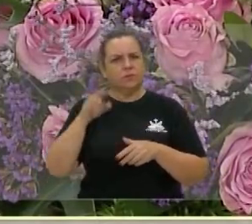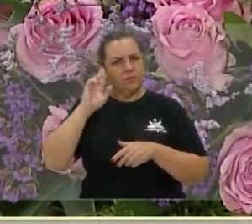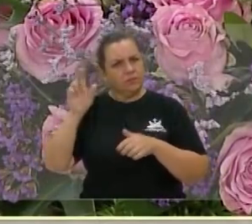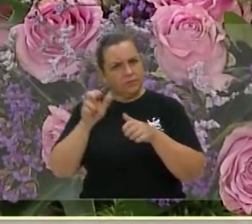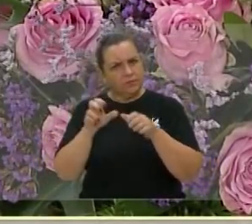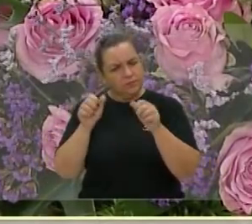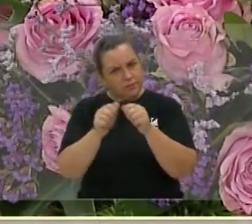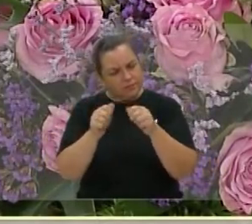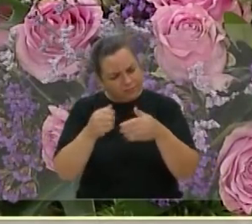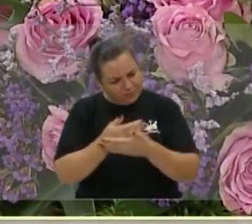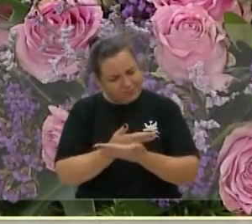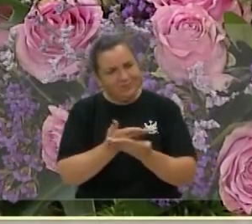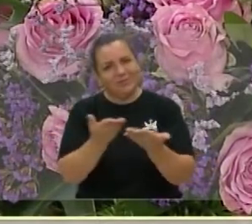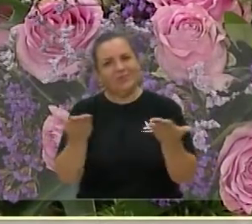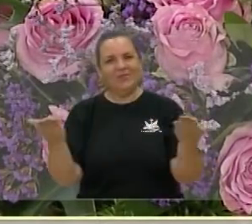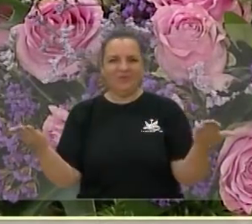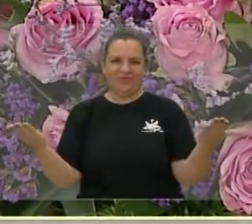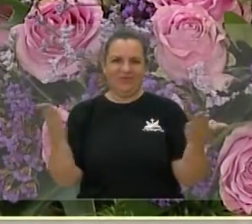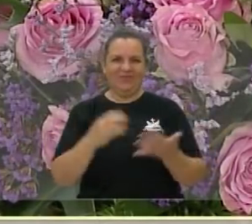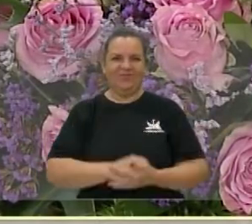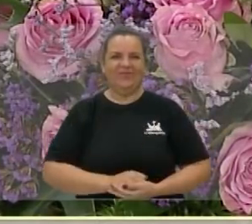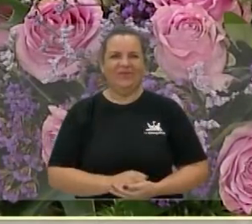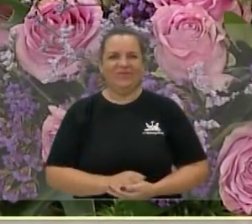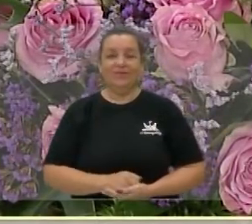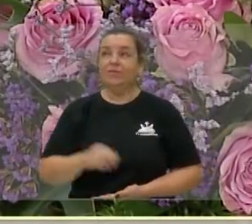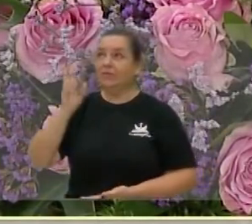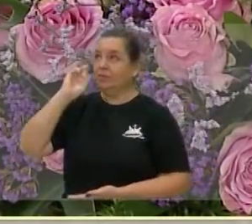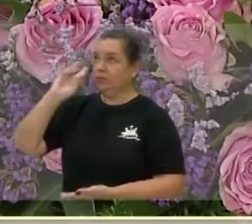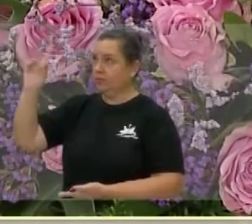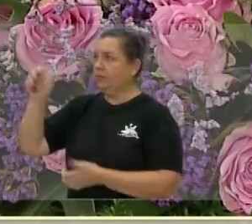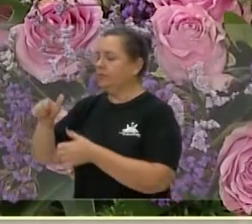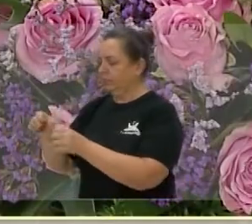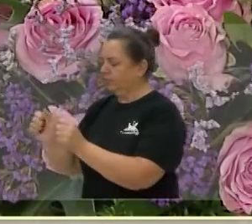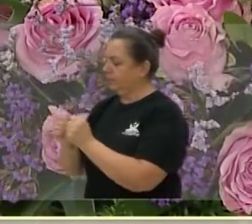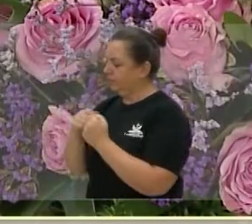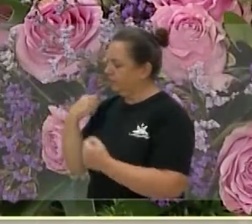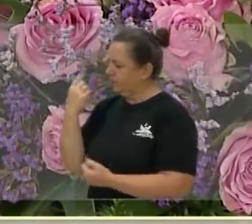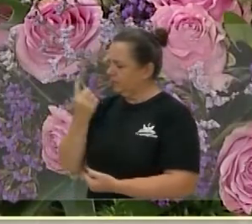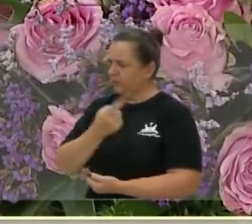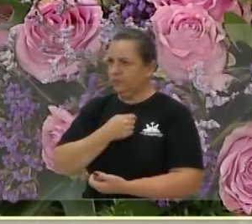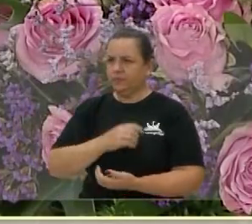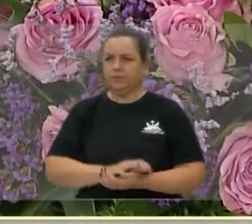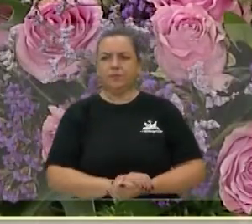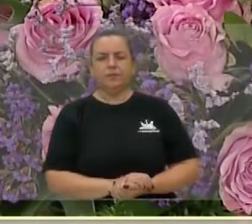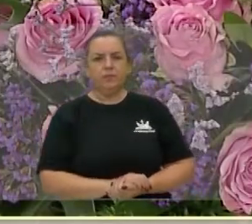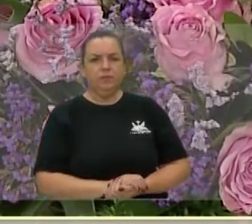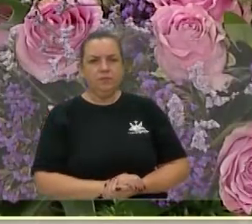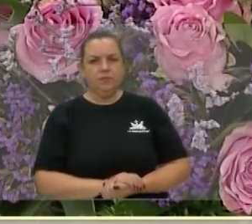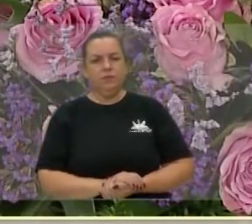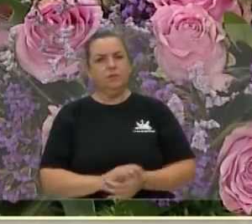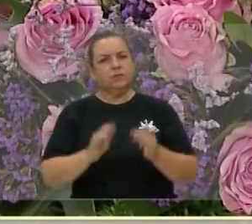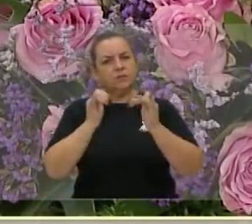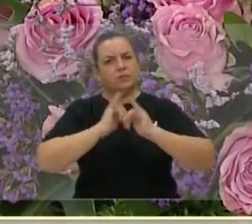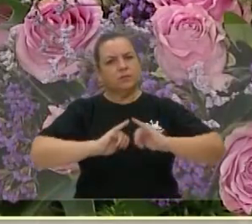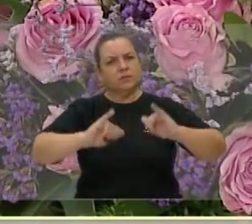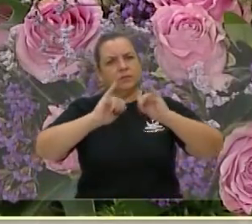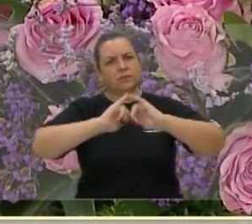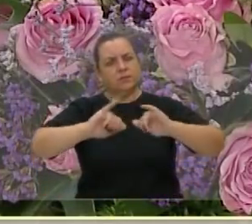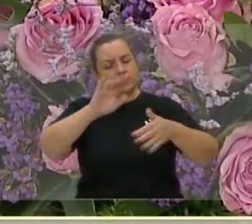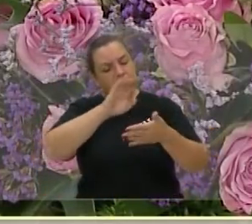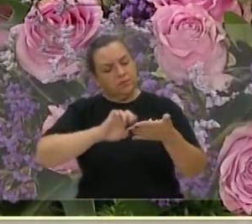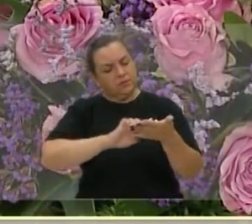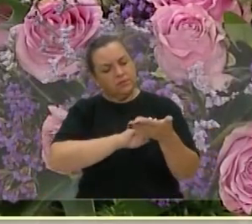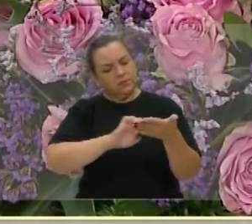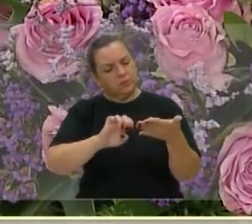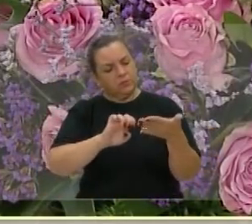O Senhor esteja convosco. Ele está no meio de nós. Proclamação do